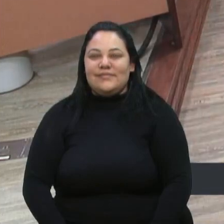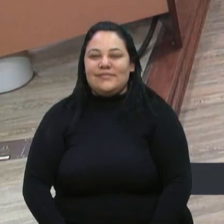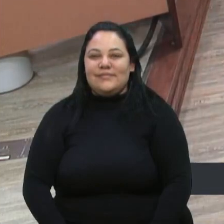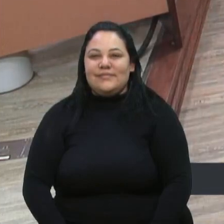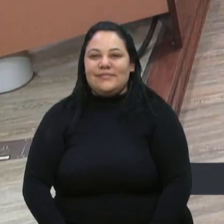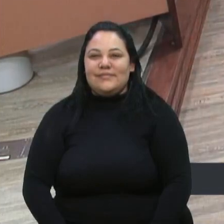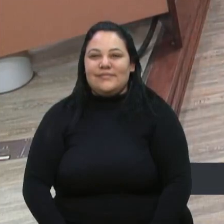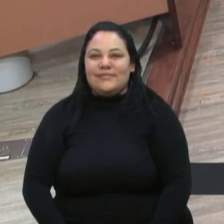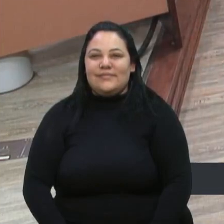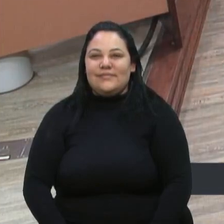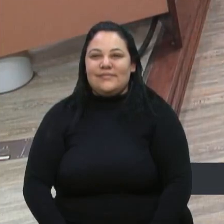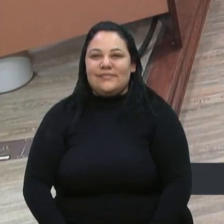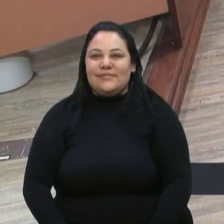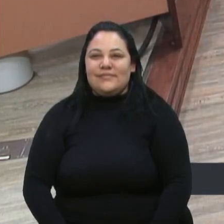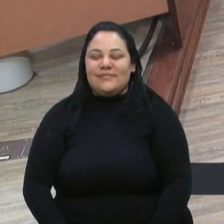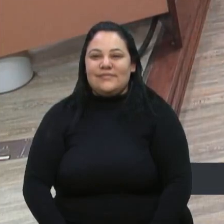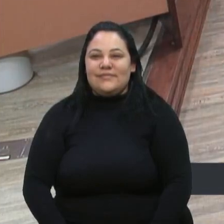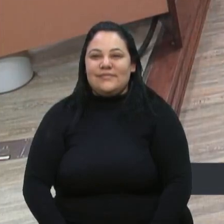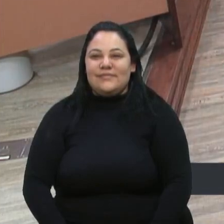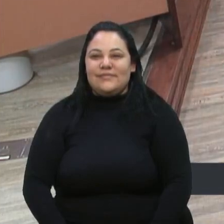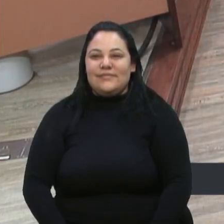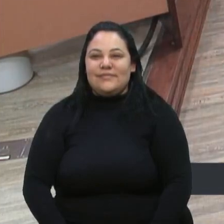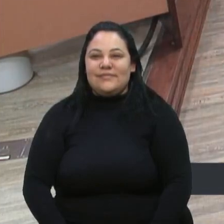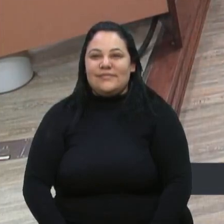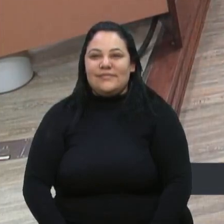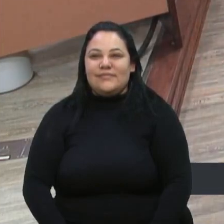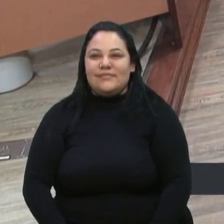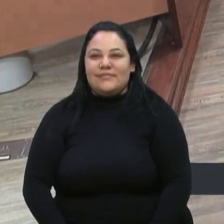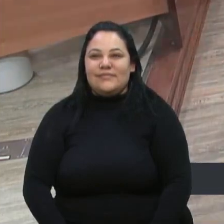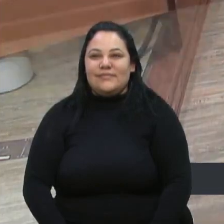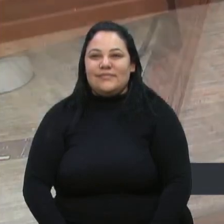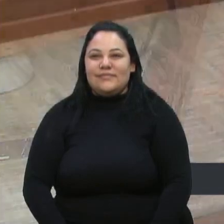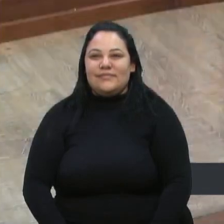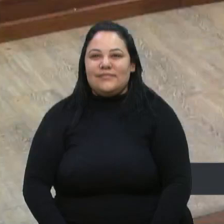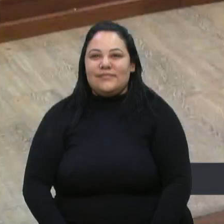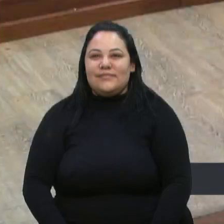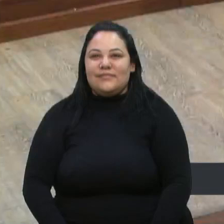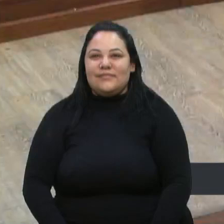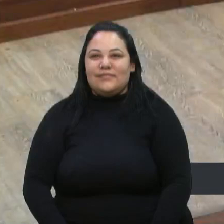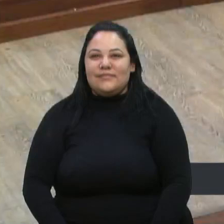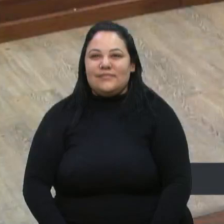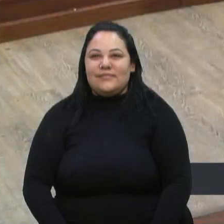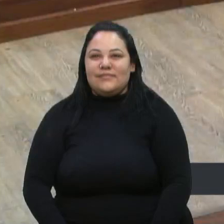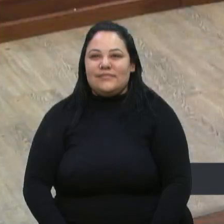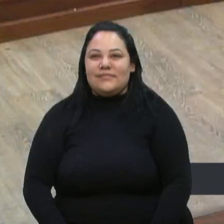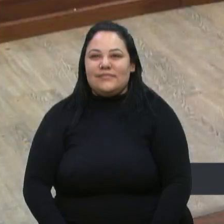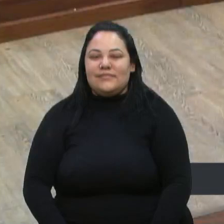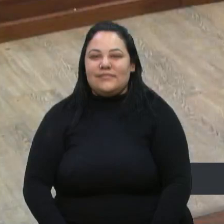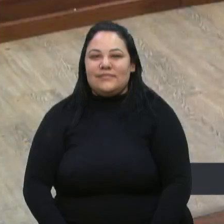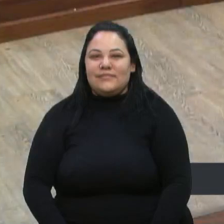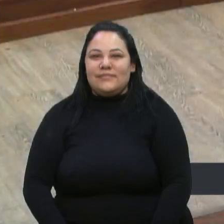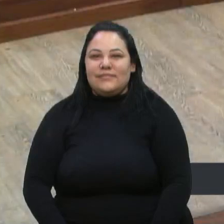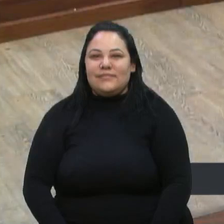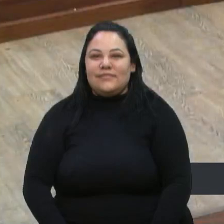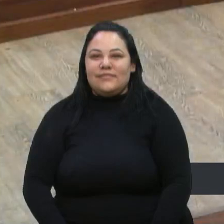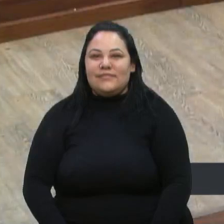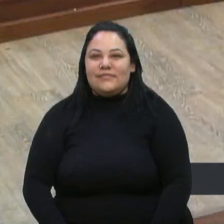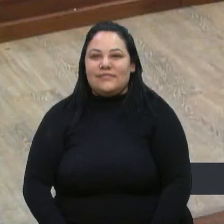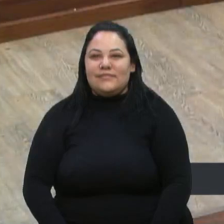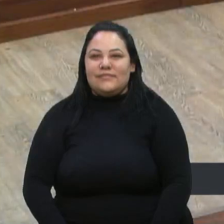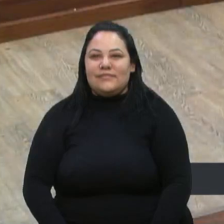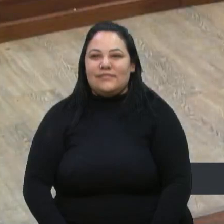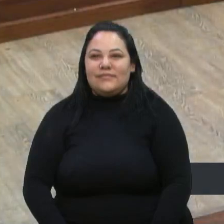peito. Não cabia um amor tão grande, Chimarrão, num coração tão